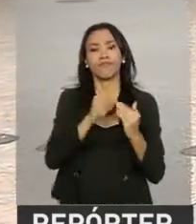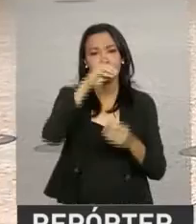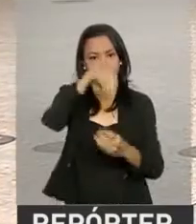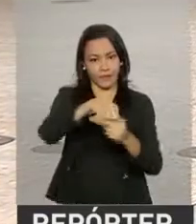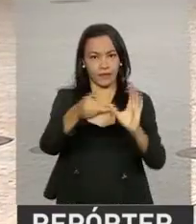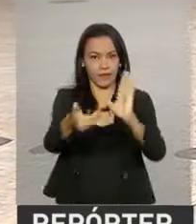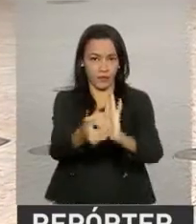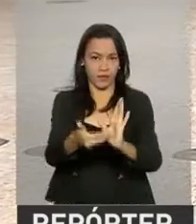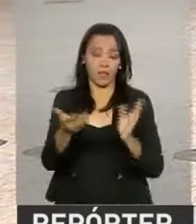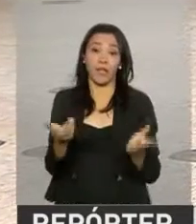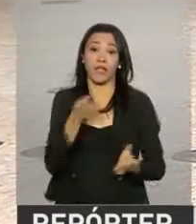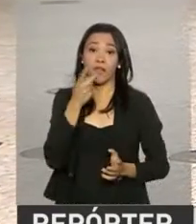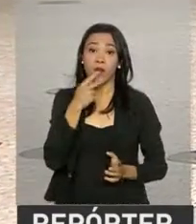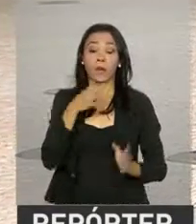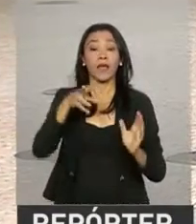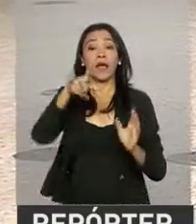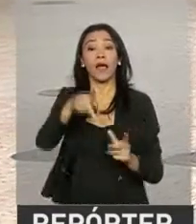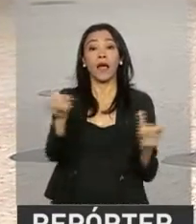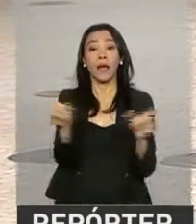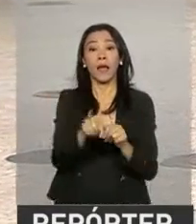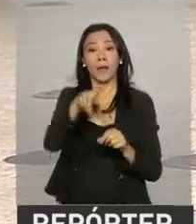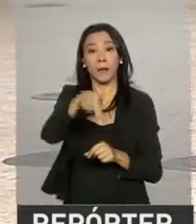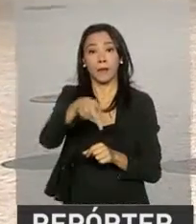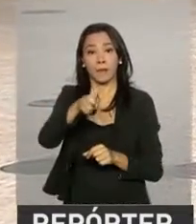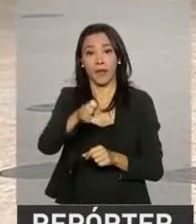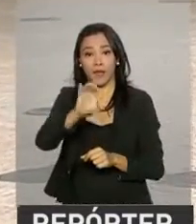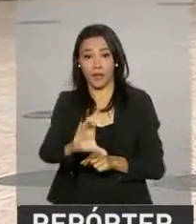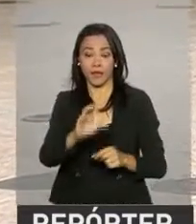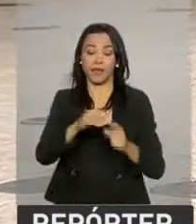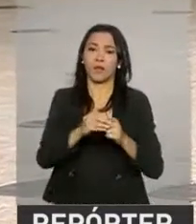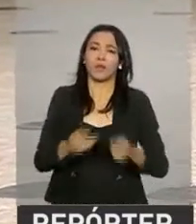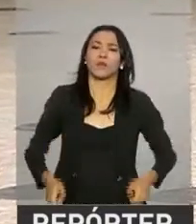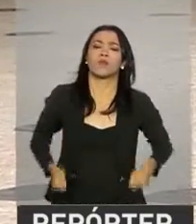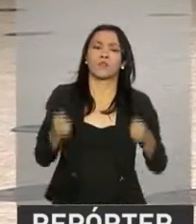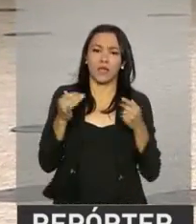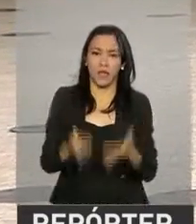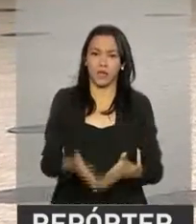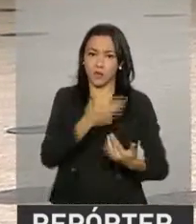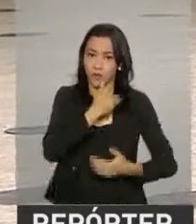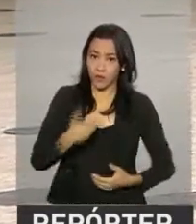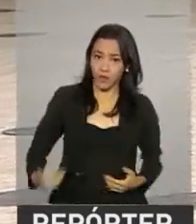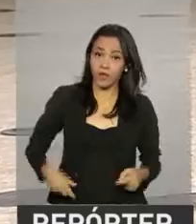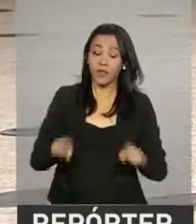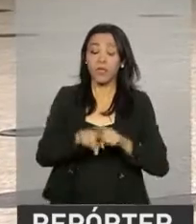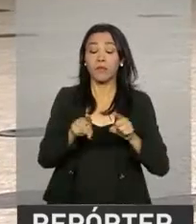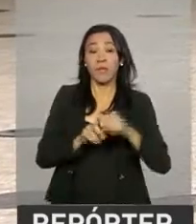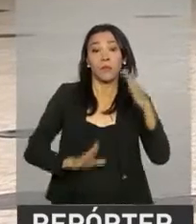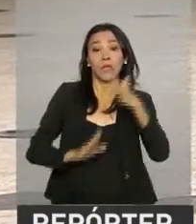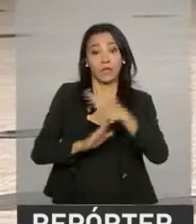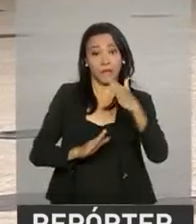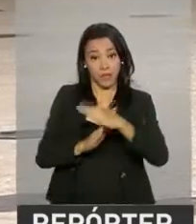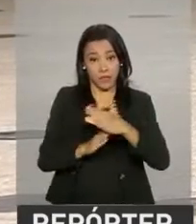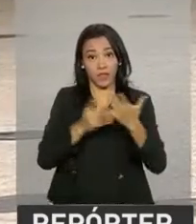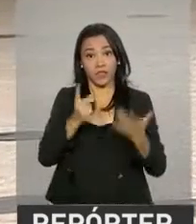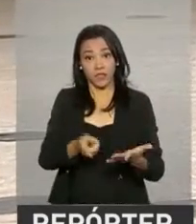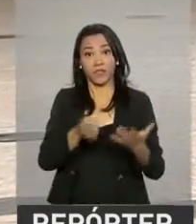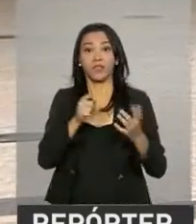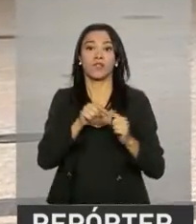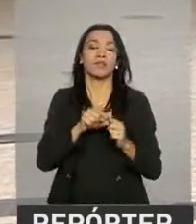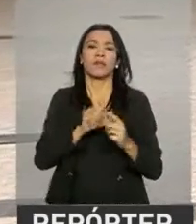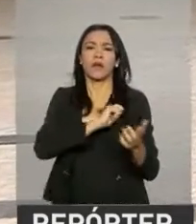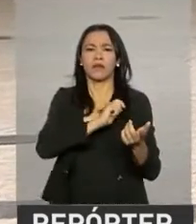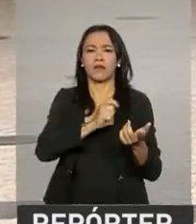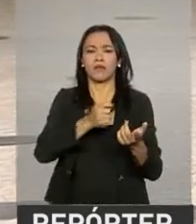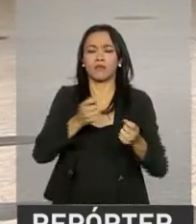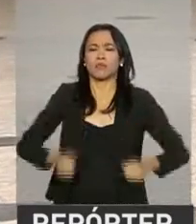Rodrigo Maia disse que a PEC dos gastos públicos a proposta de emenda à constituição que estabelece um limite para o crescimento das despesas